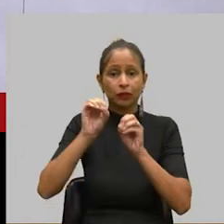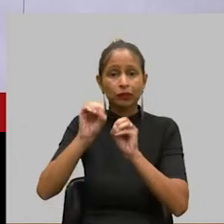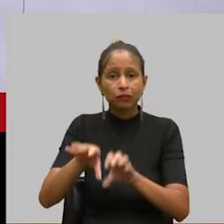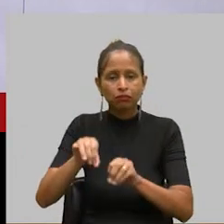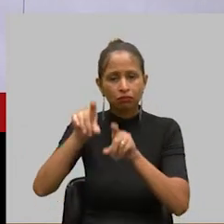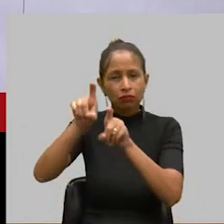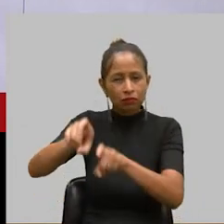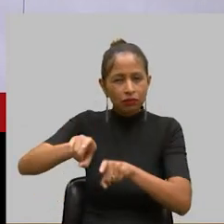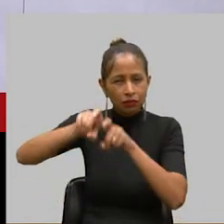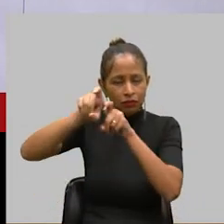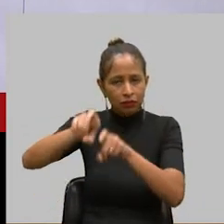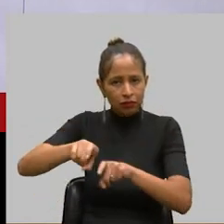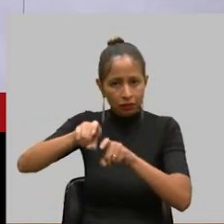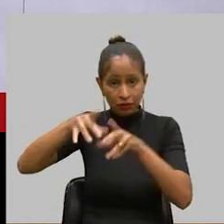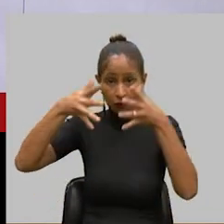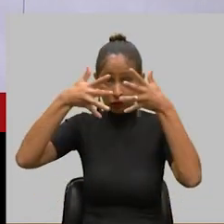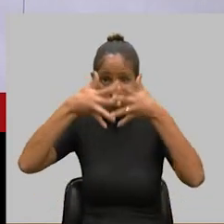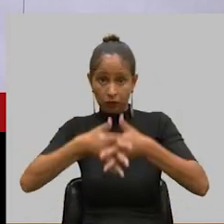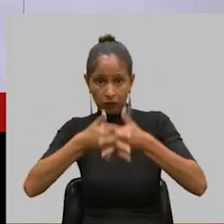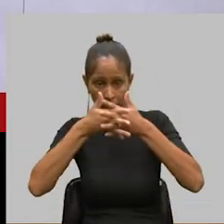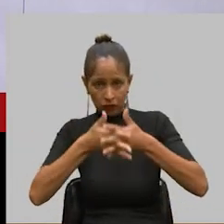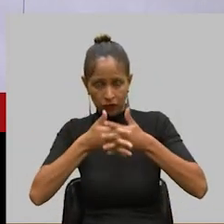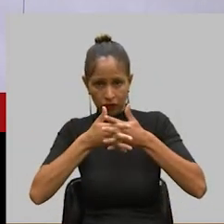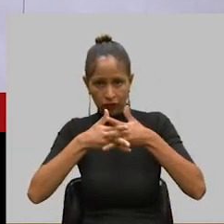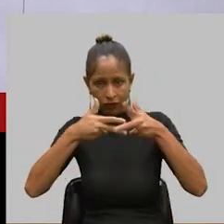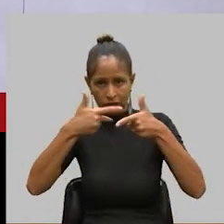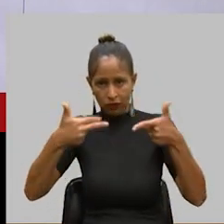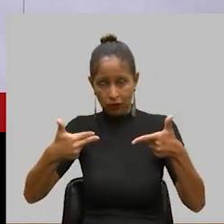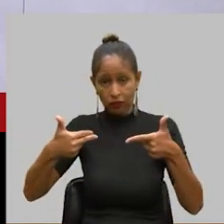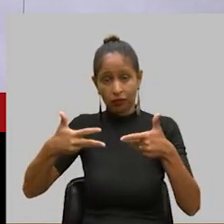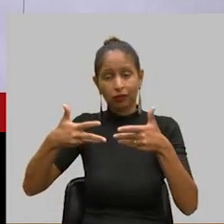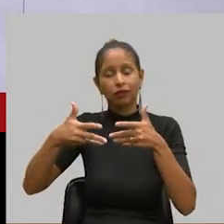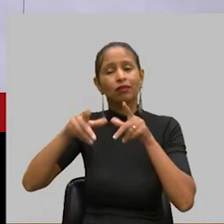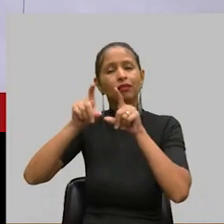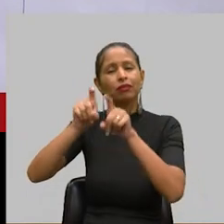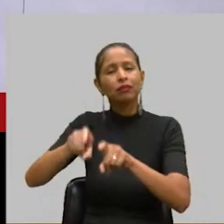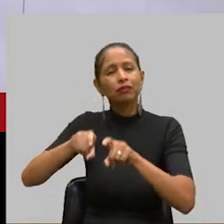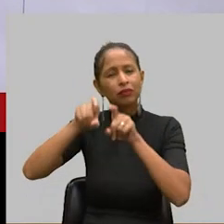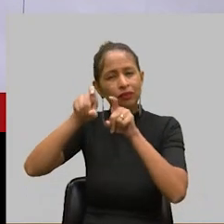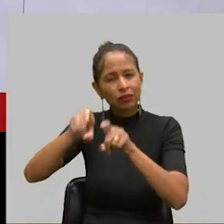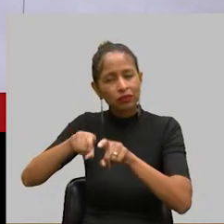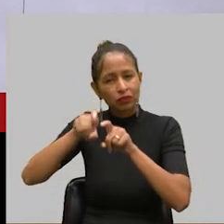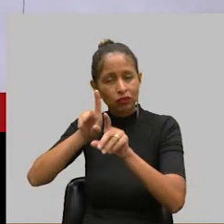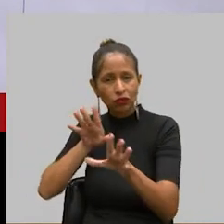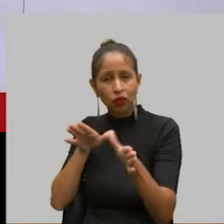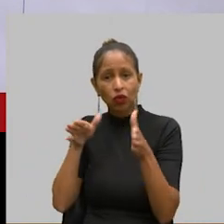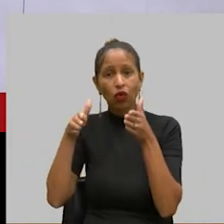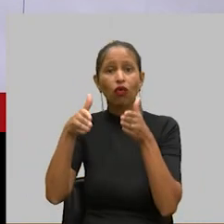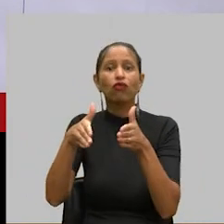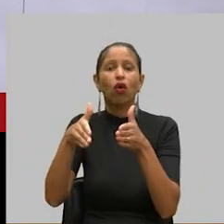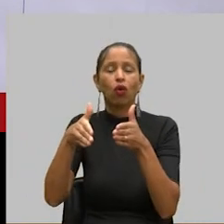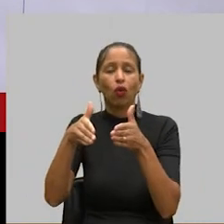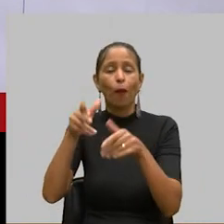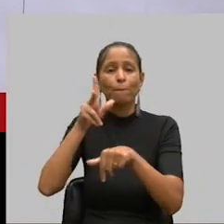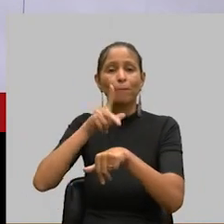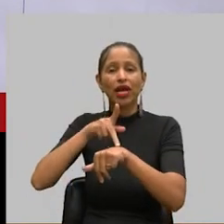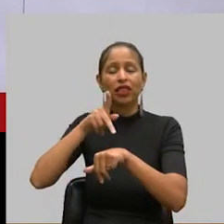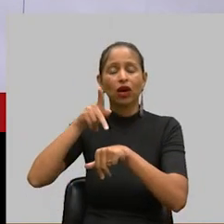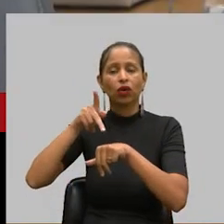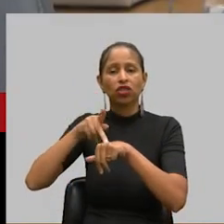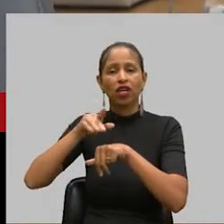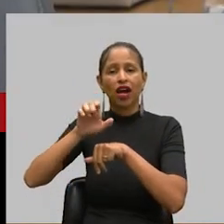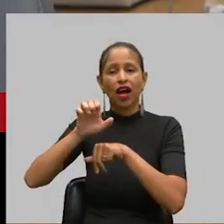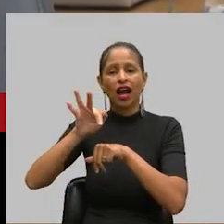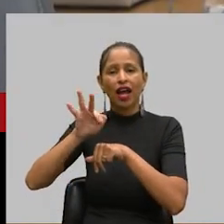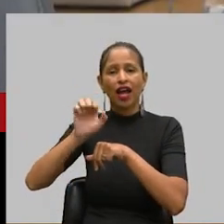campo para não confundir as coisas Educação do campo com foco na Pedagogia da alternância nas efas então